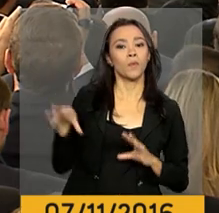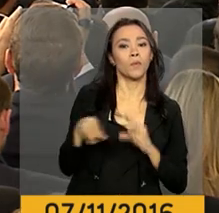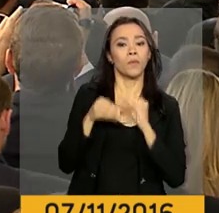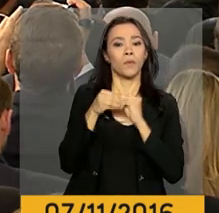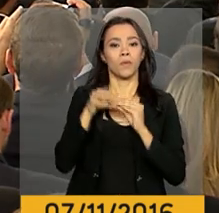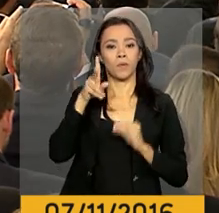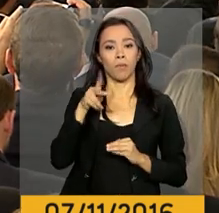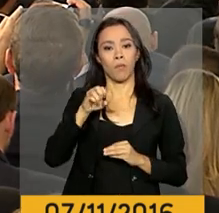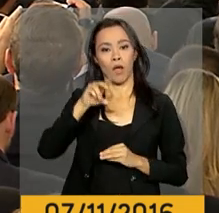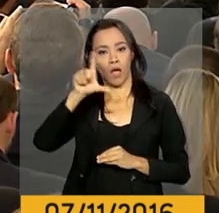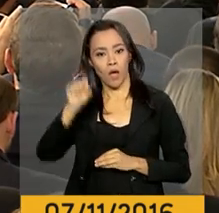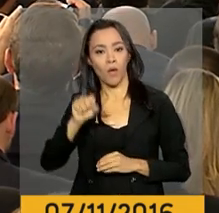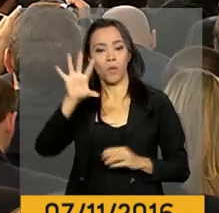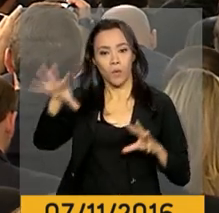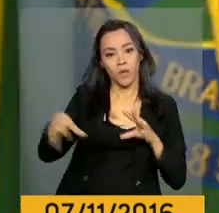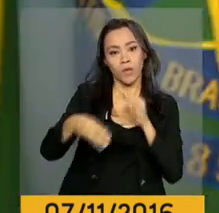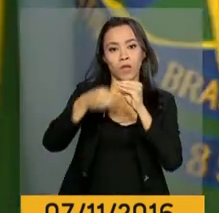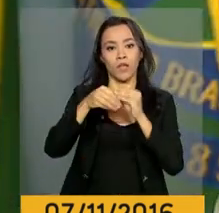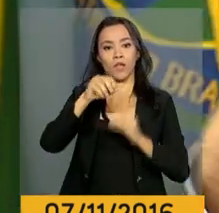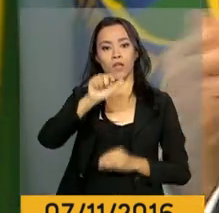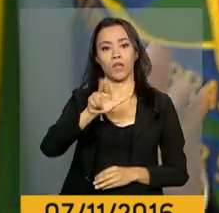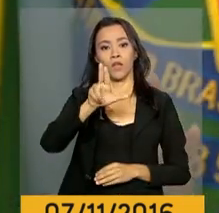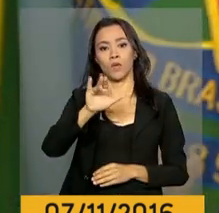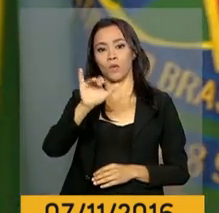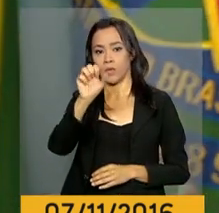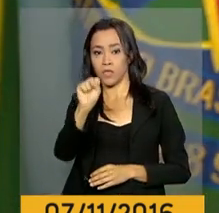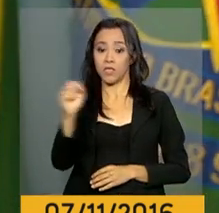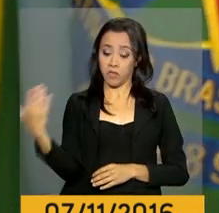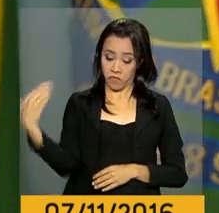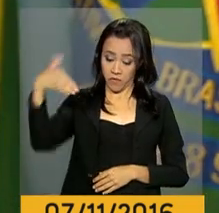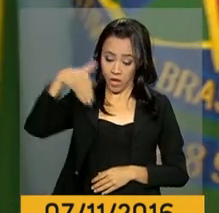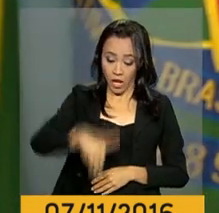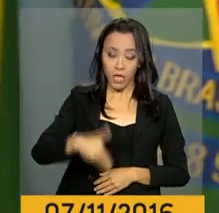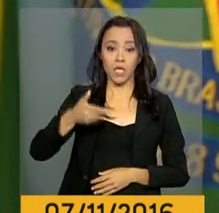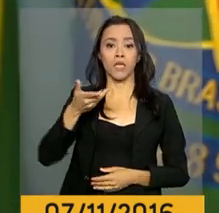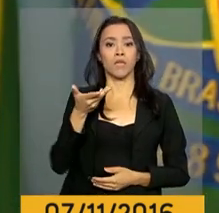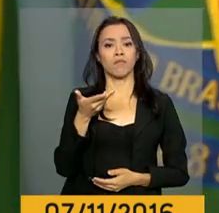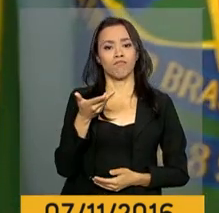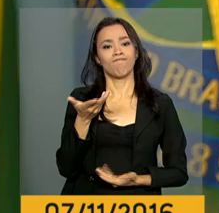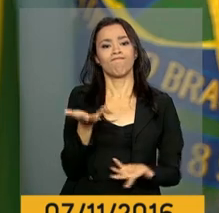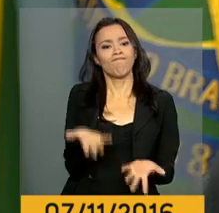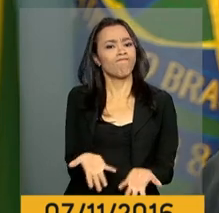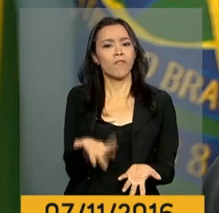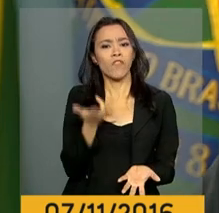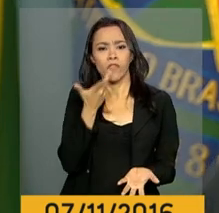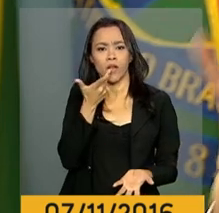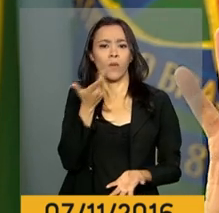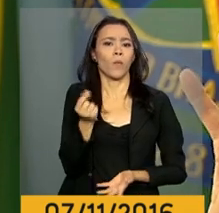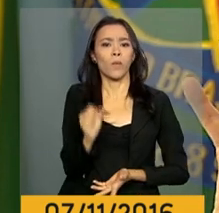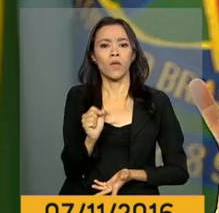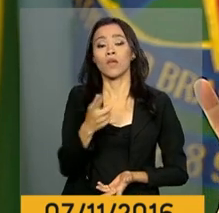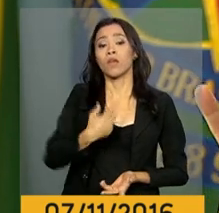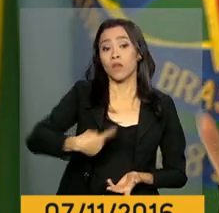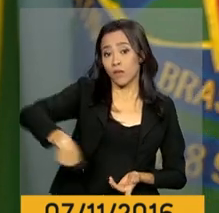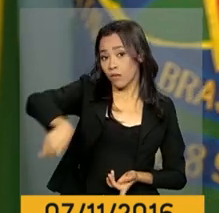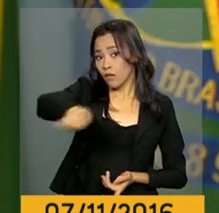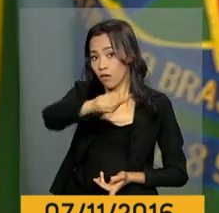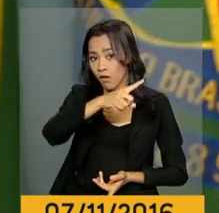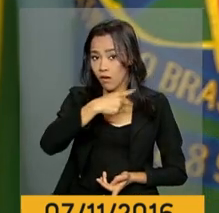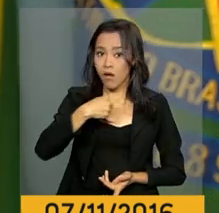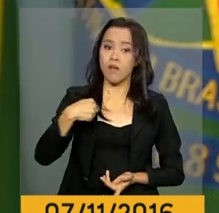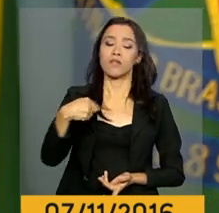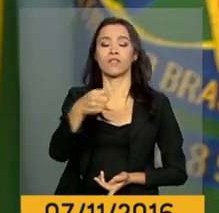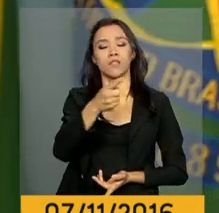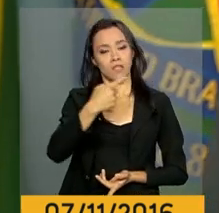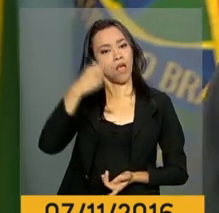e do Luiz Cláudio Costa, que vieram aqui adiante para dizer que nós todos